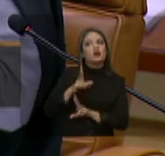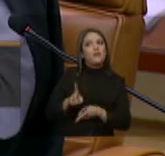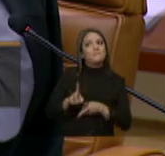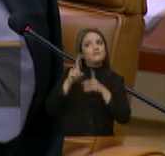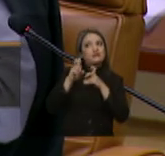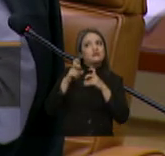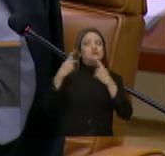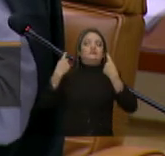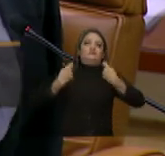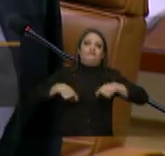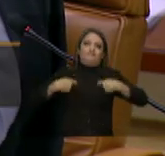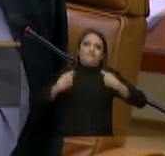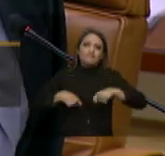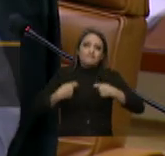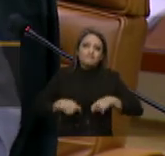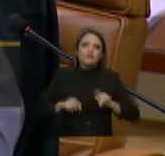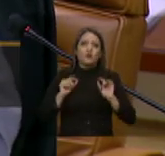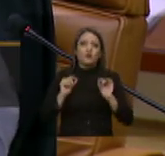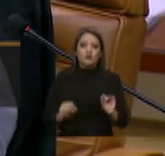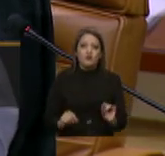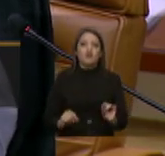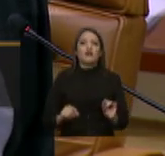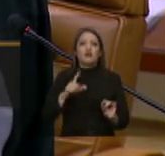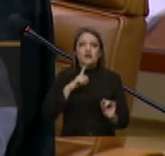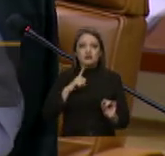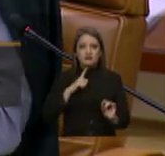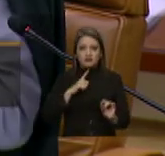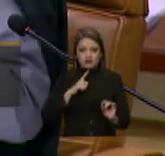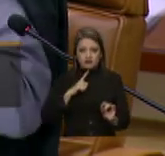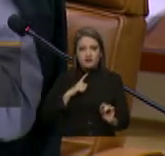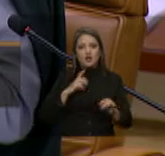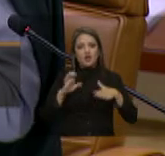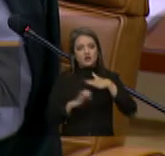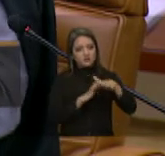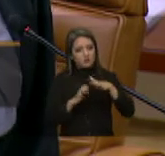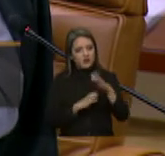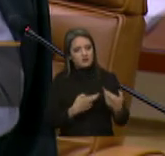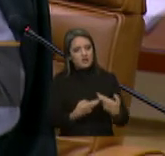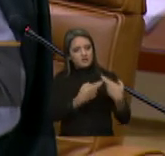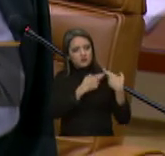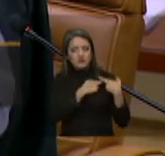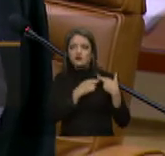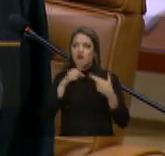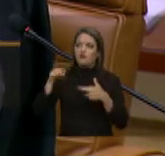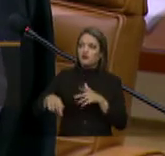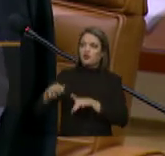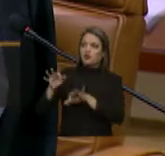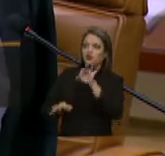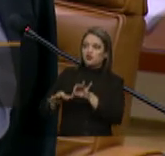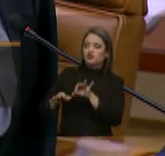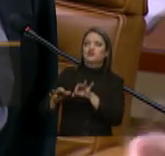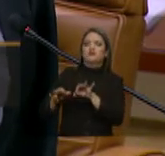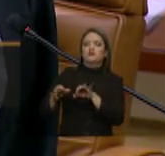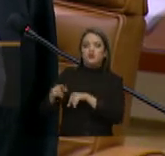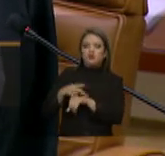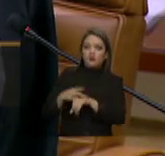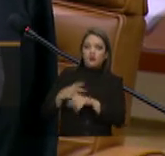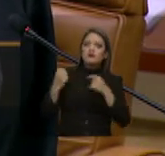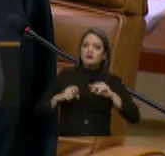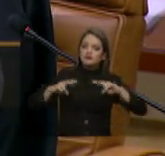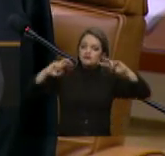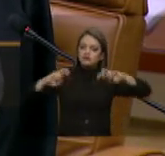elas mesmo de sentarem a mesa com as autoridades para praticarem um tipo é de auto-regulação e